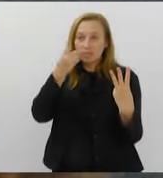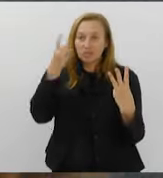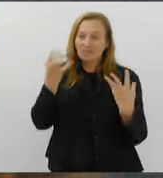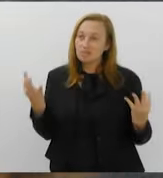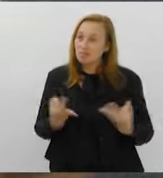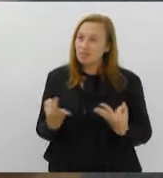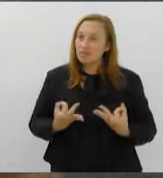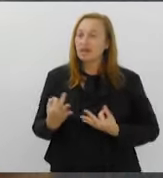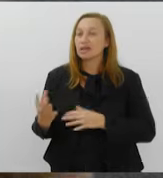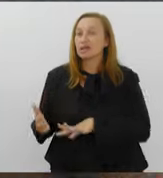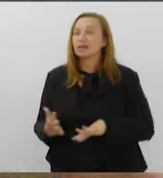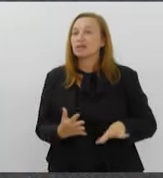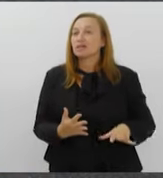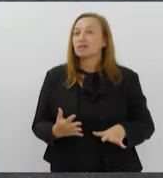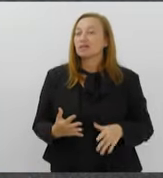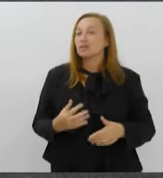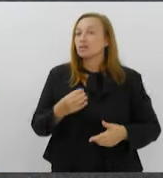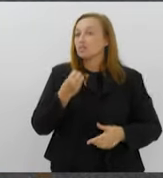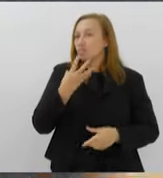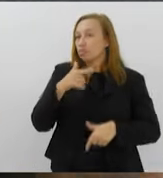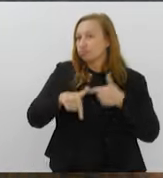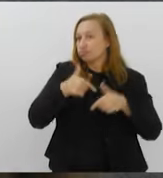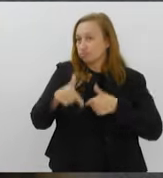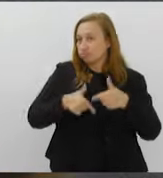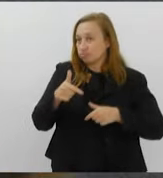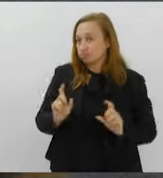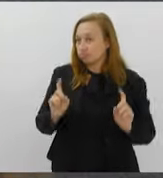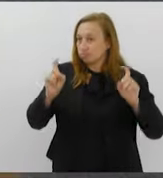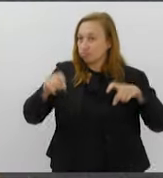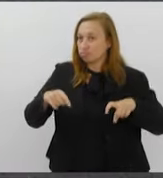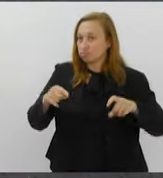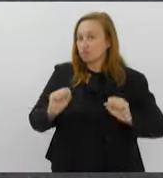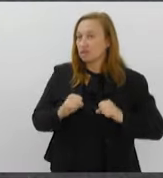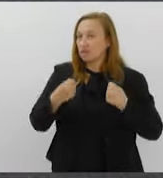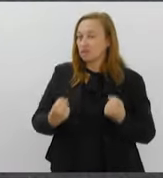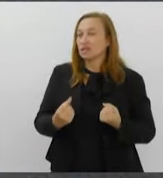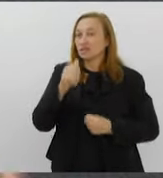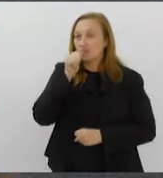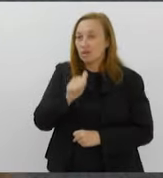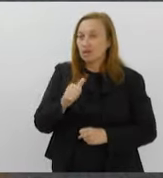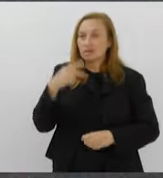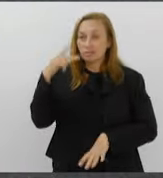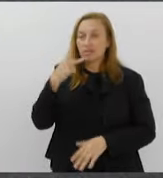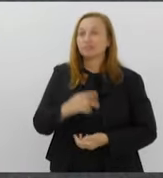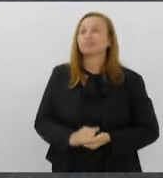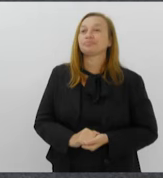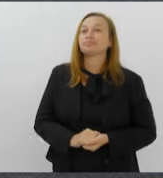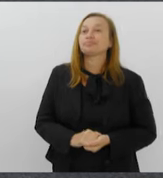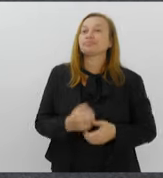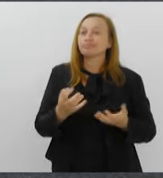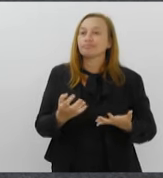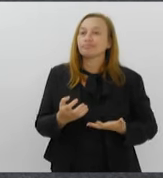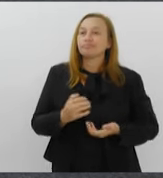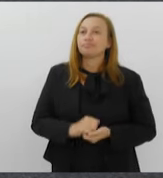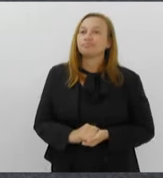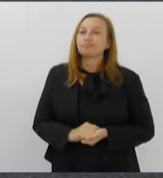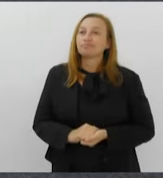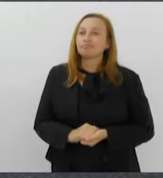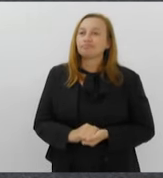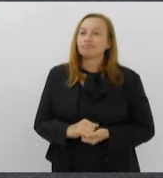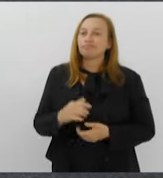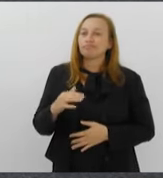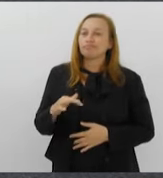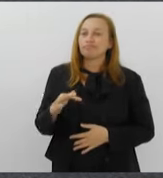excepcionais, exercem com brilhantismo o mandato e a defesa das mulheres nesse parlamento. Eu queria fazer uma breve,